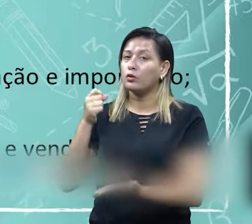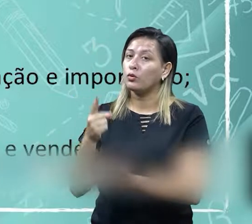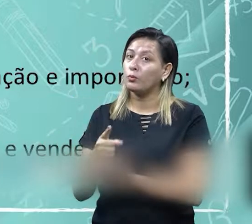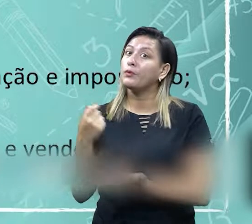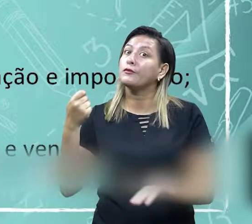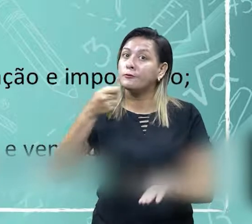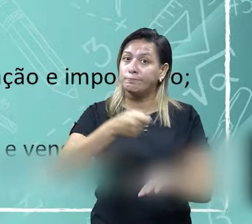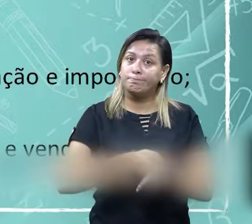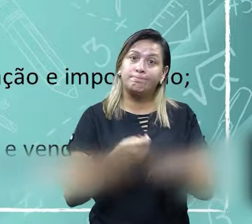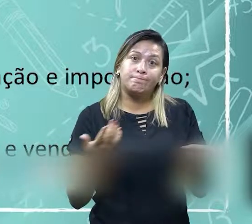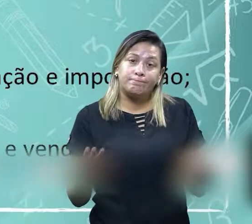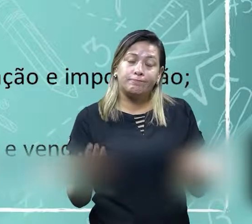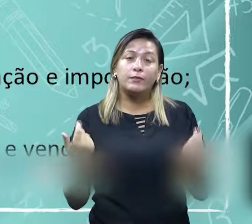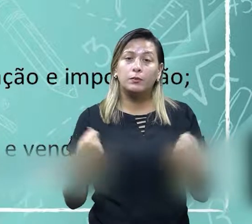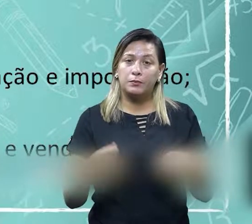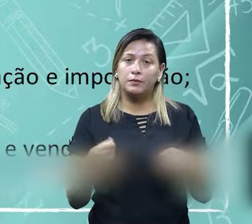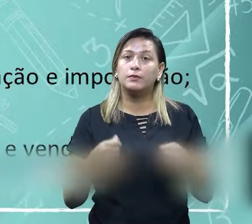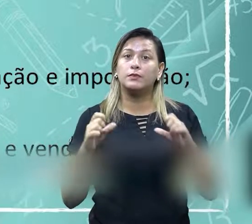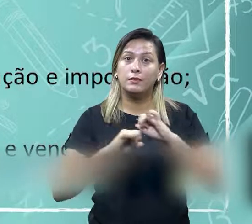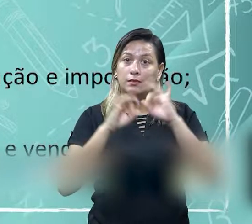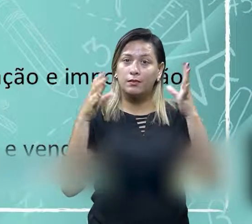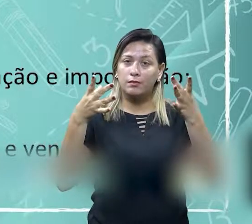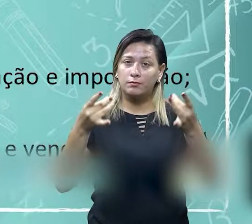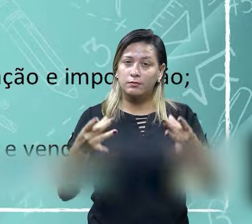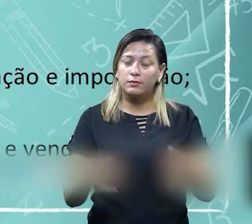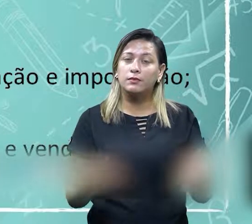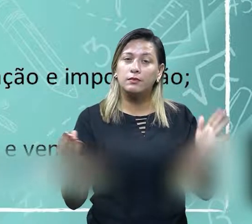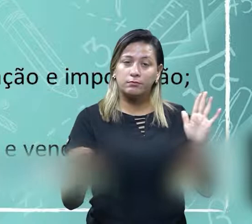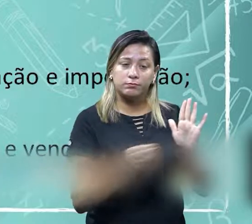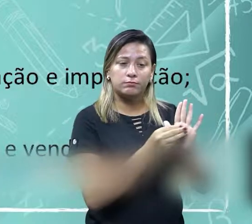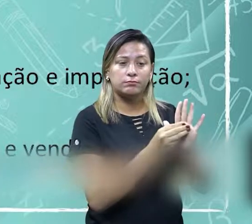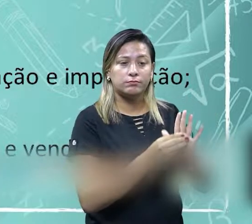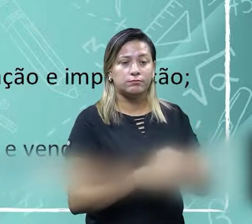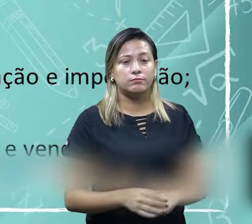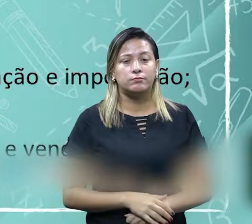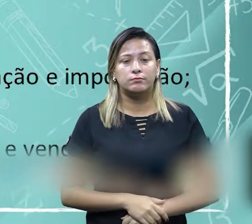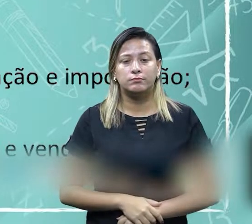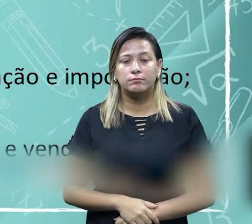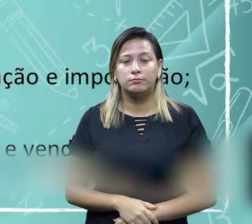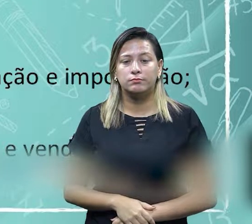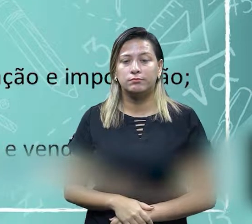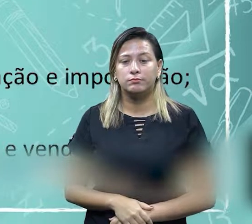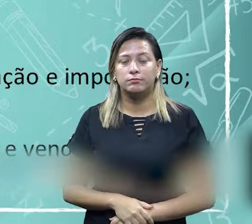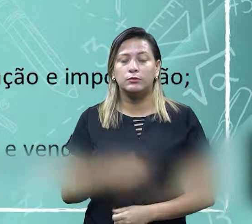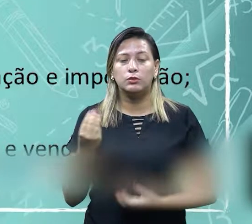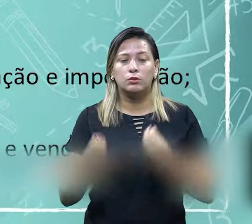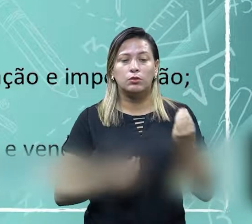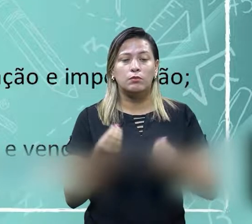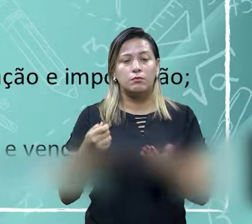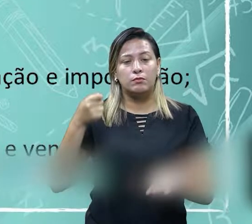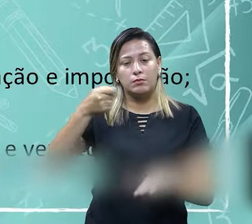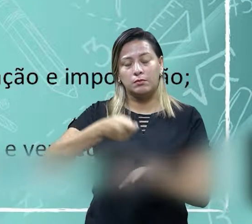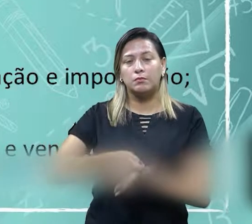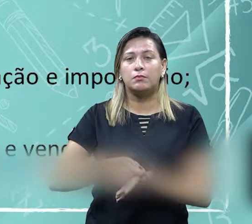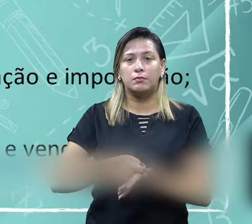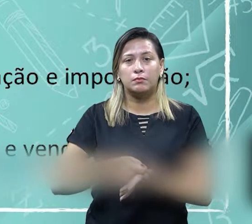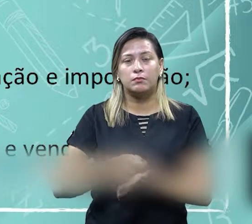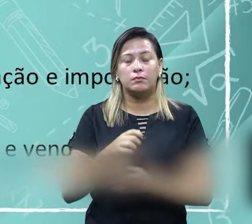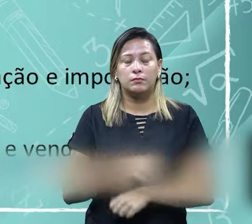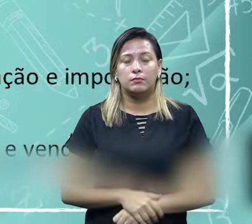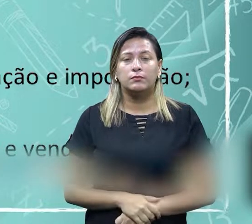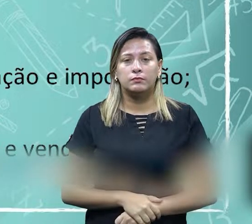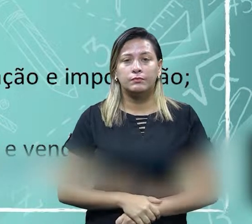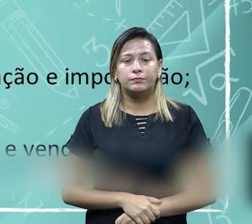comprando. Então tem que estar claro com relação a essas atividades. Quem deve realizar o pagamento e as formalidades de exportação e importação, ou